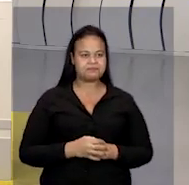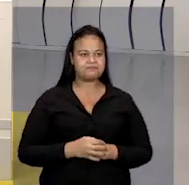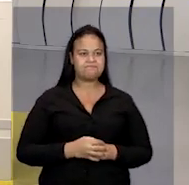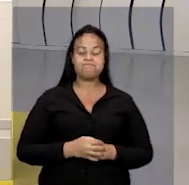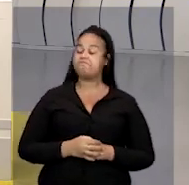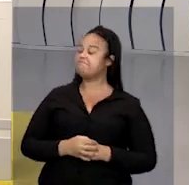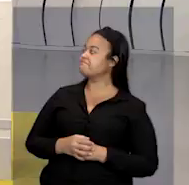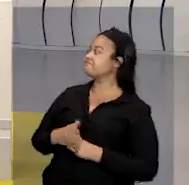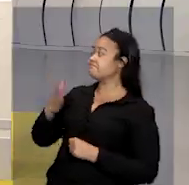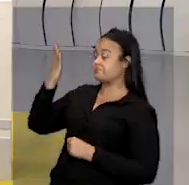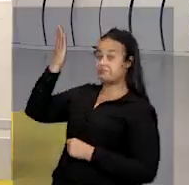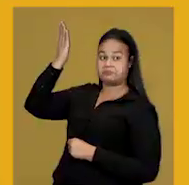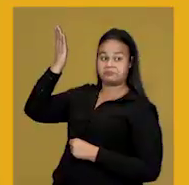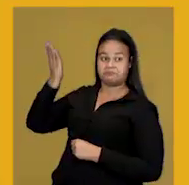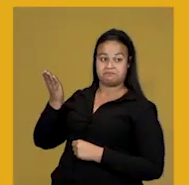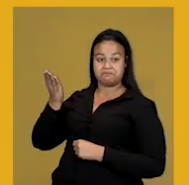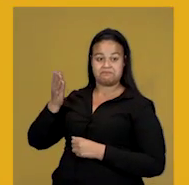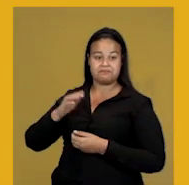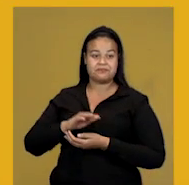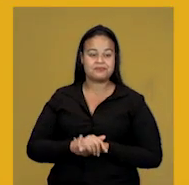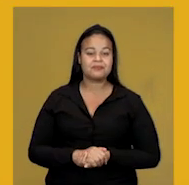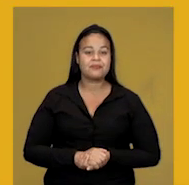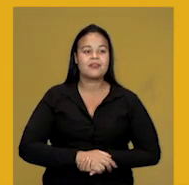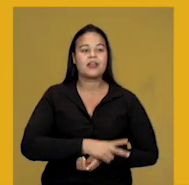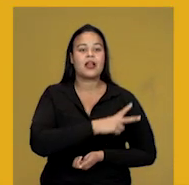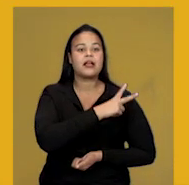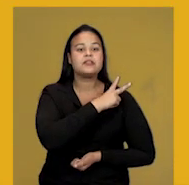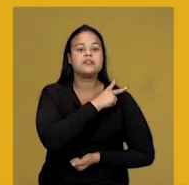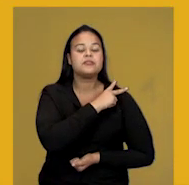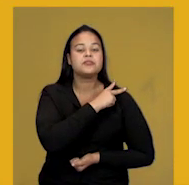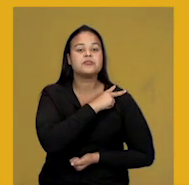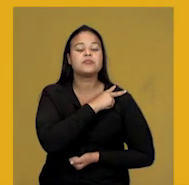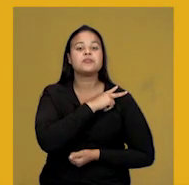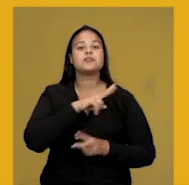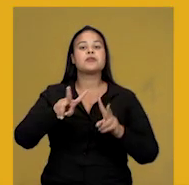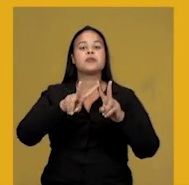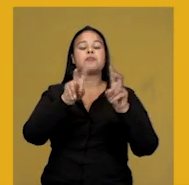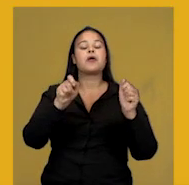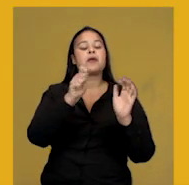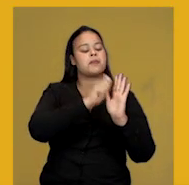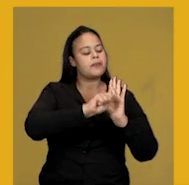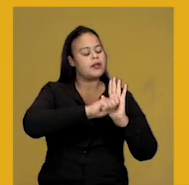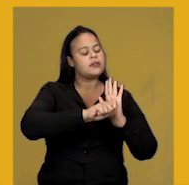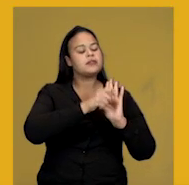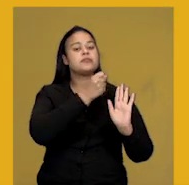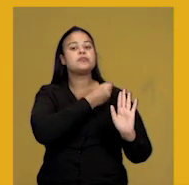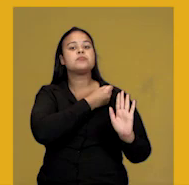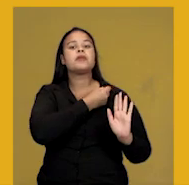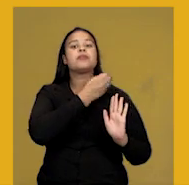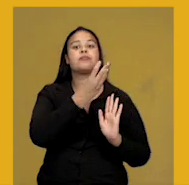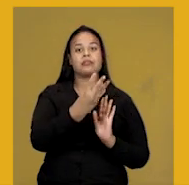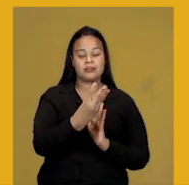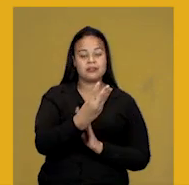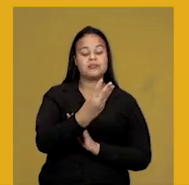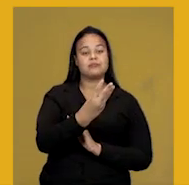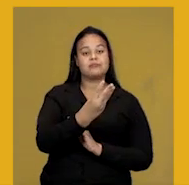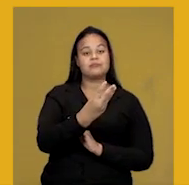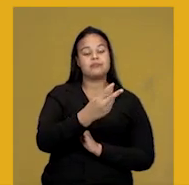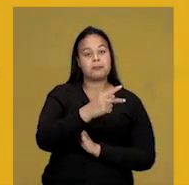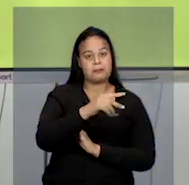Então, esta é uma aula do segundo ano do ensino médio e nós iremos trabalhar com o PET número 3 na terceira